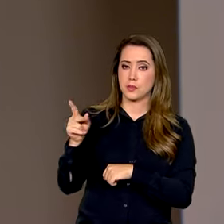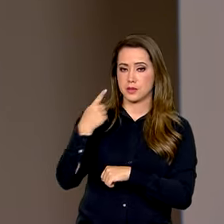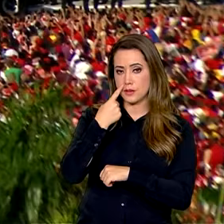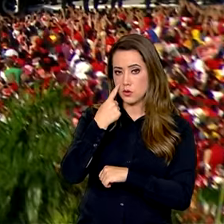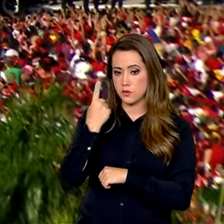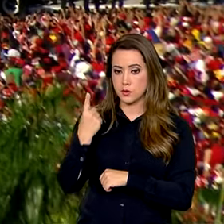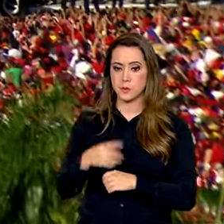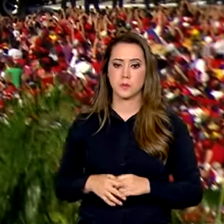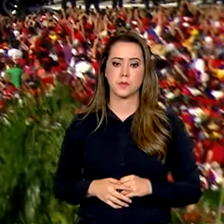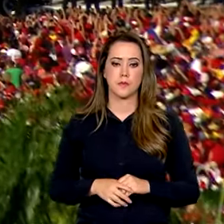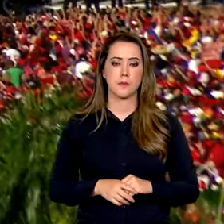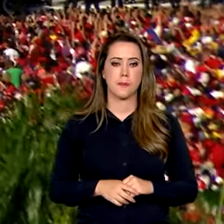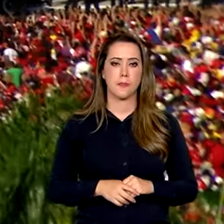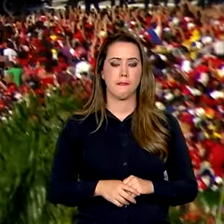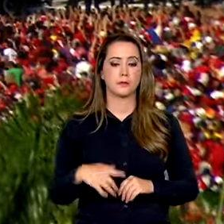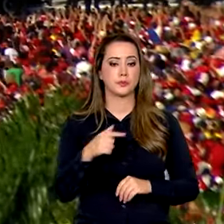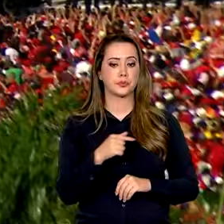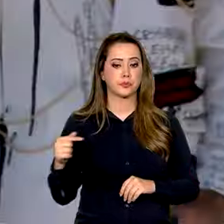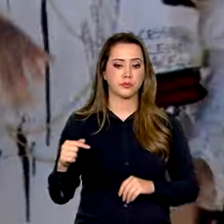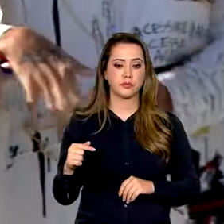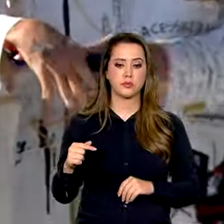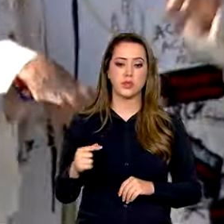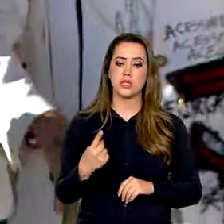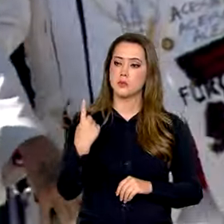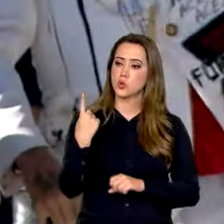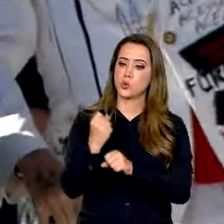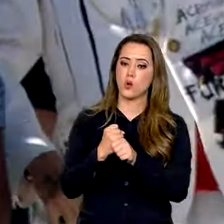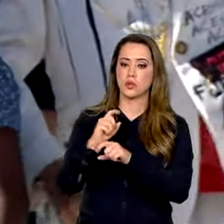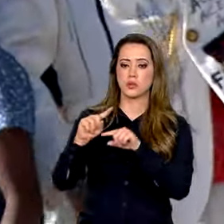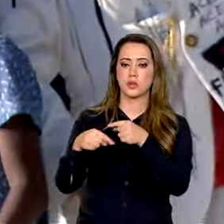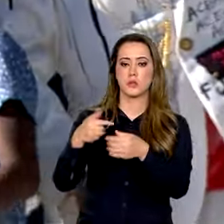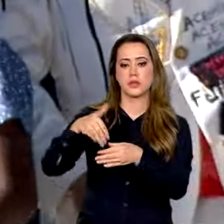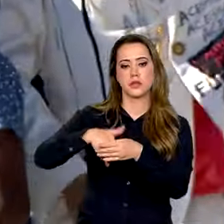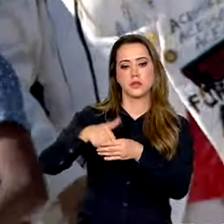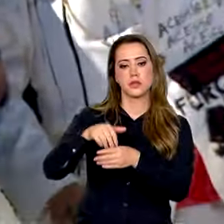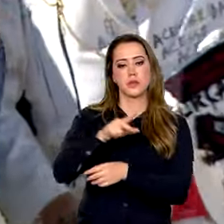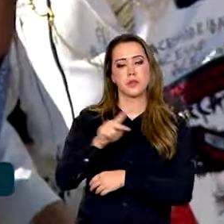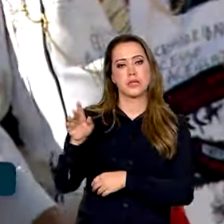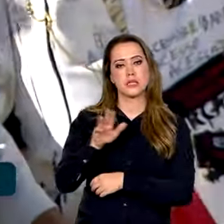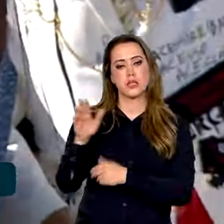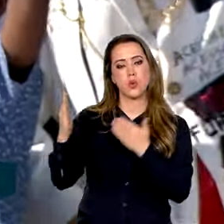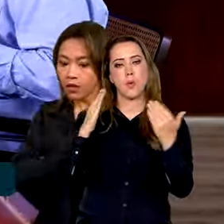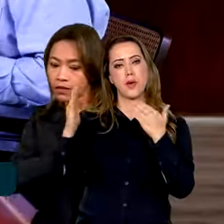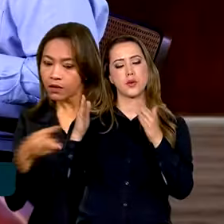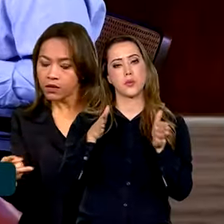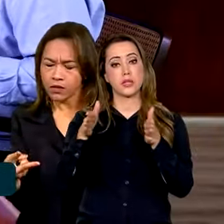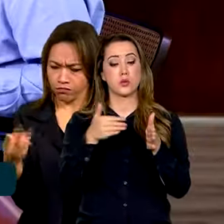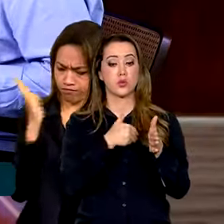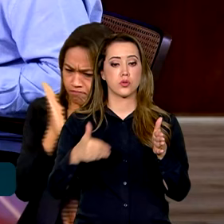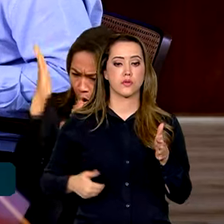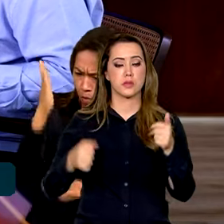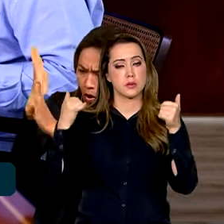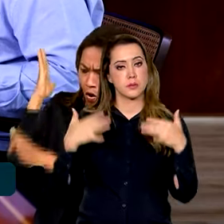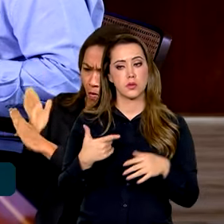foi. Na semana em que completa um ano da eleição, o presidente Lula fez um balanço do seu governo e disse que